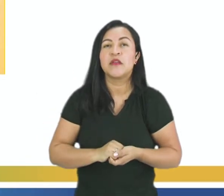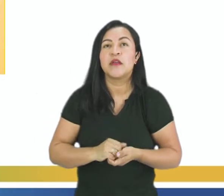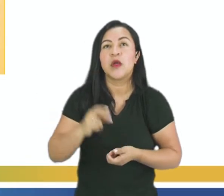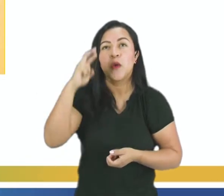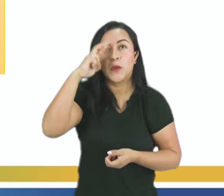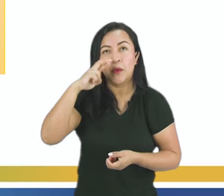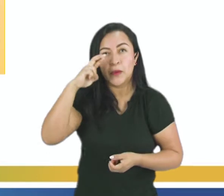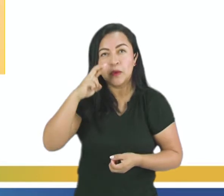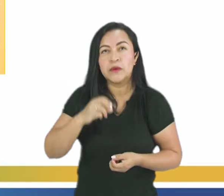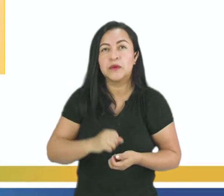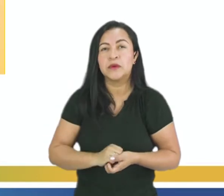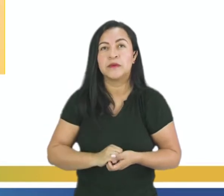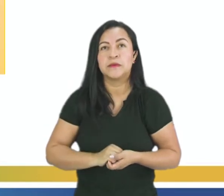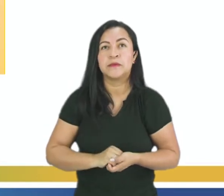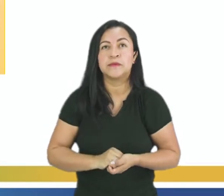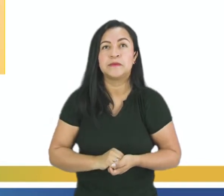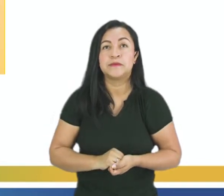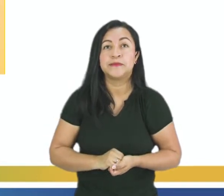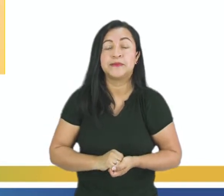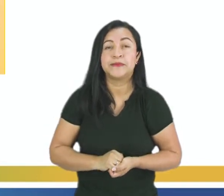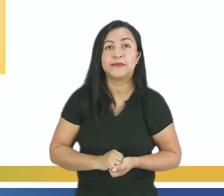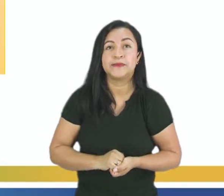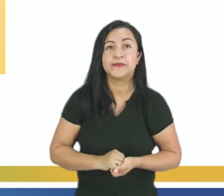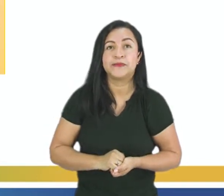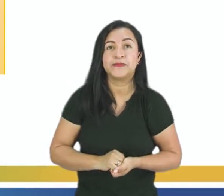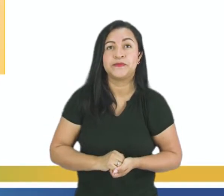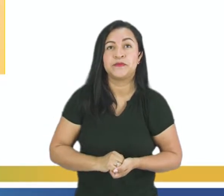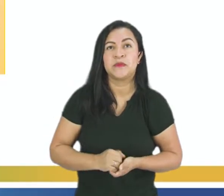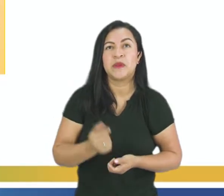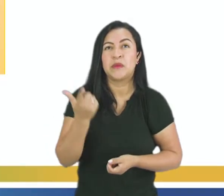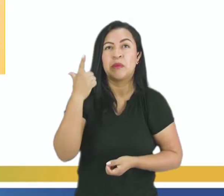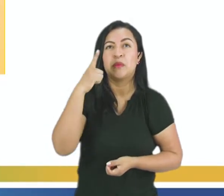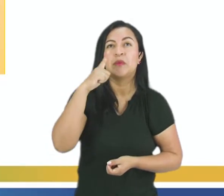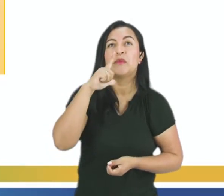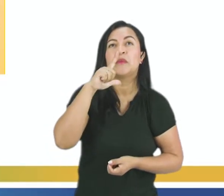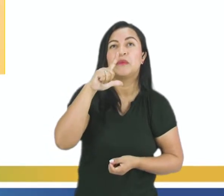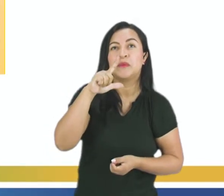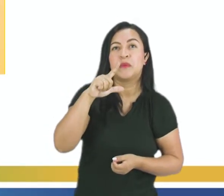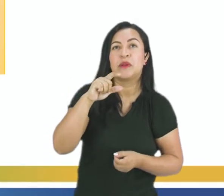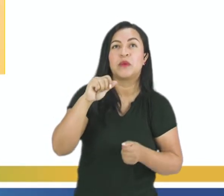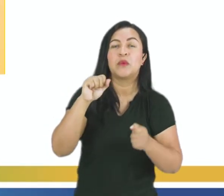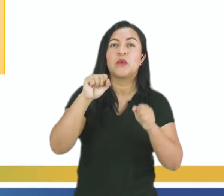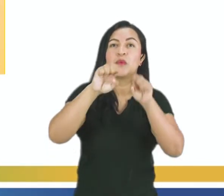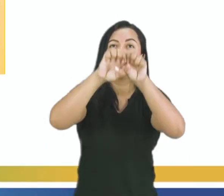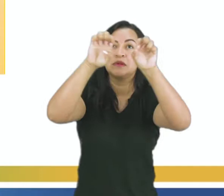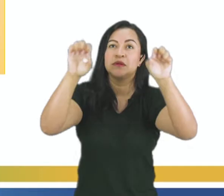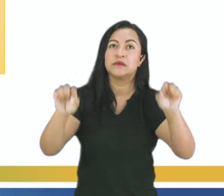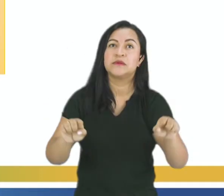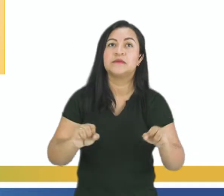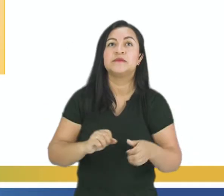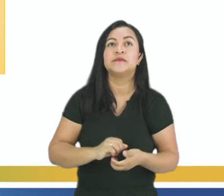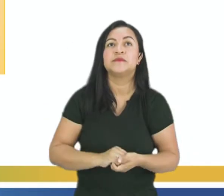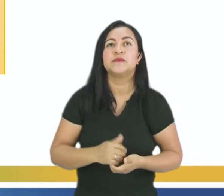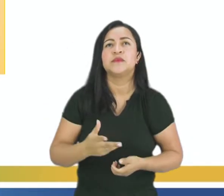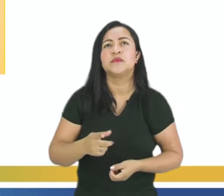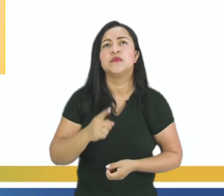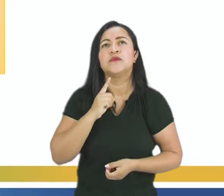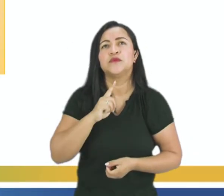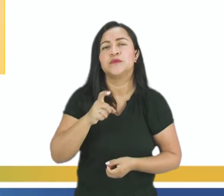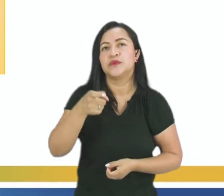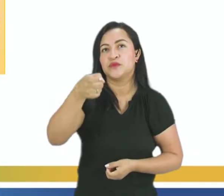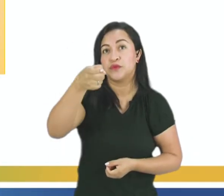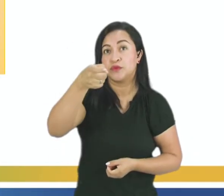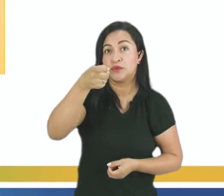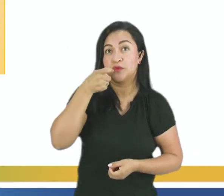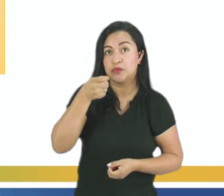essa situação, né? Para poder construir o sistema que a representa. Então, nós vamos chamar aí de x o